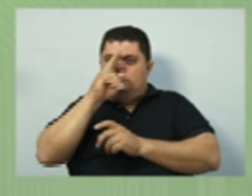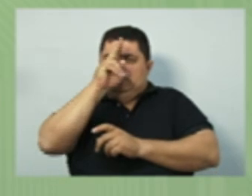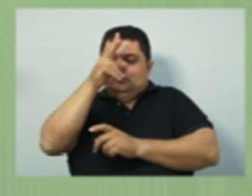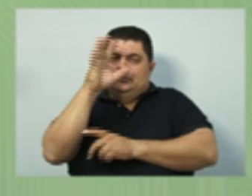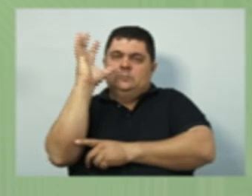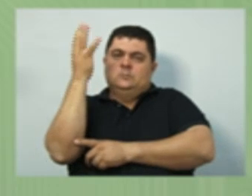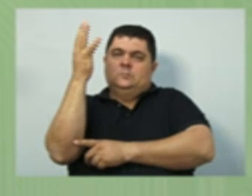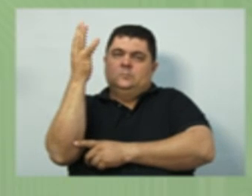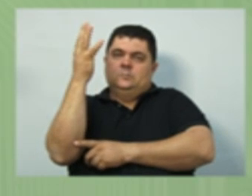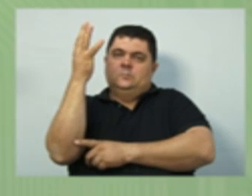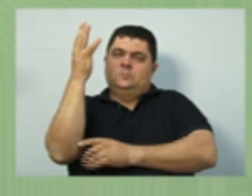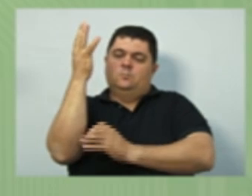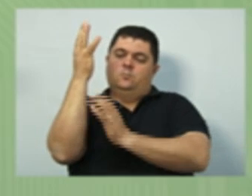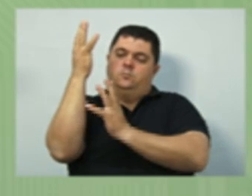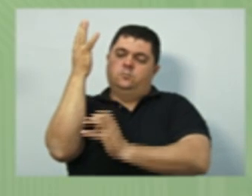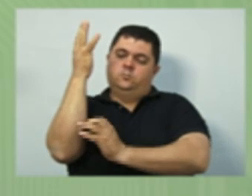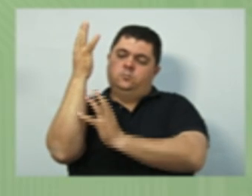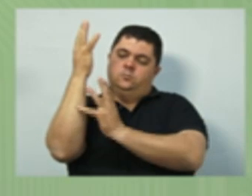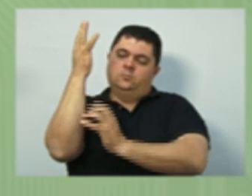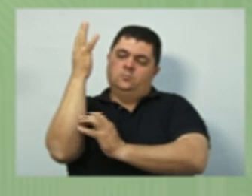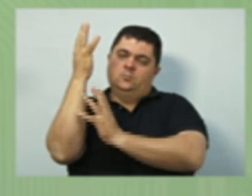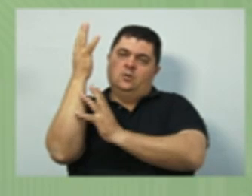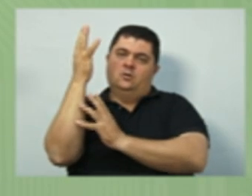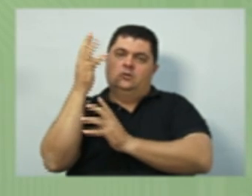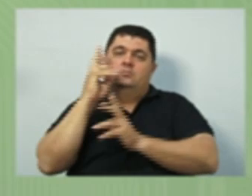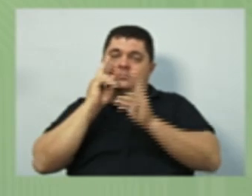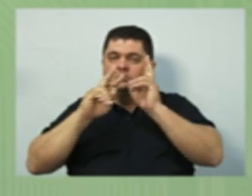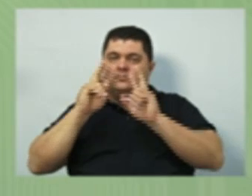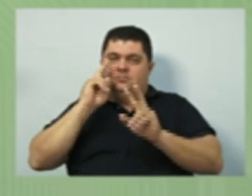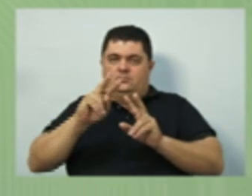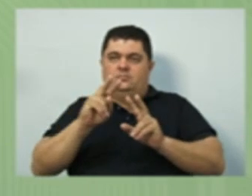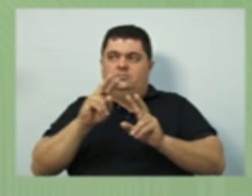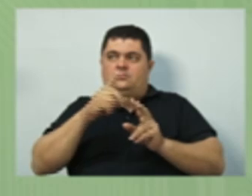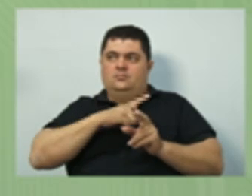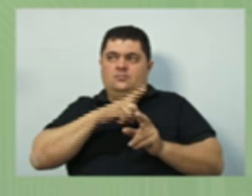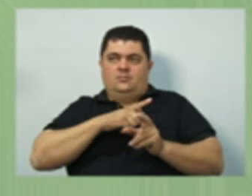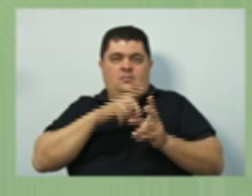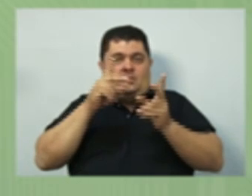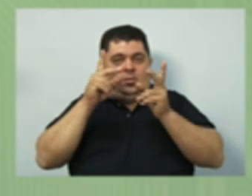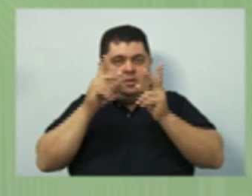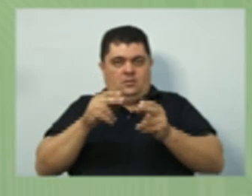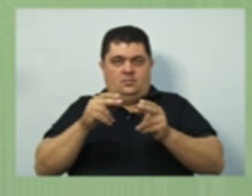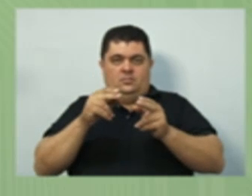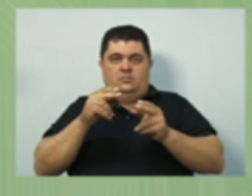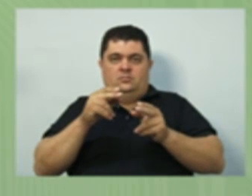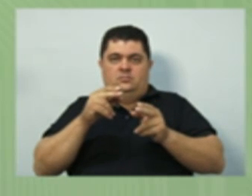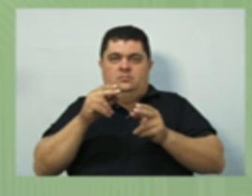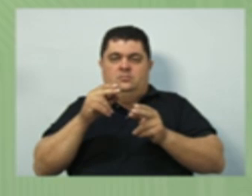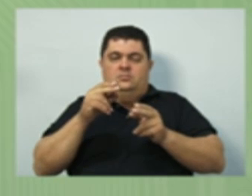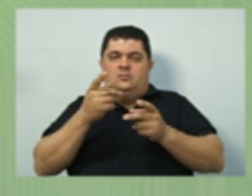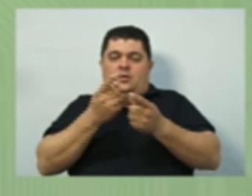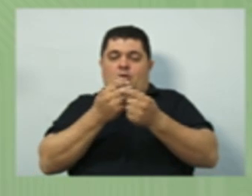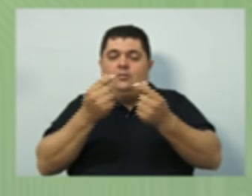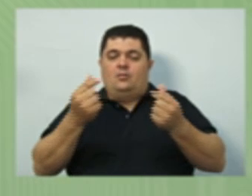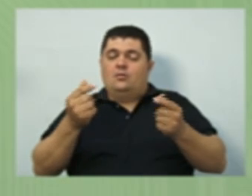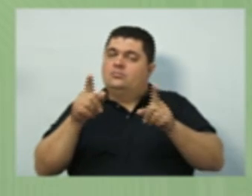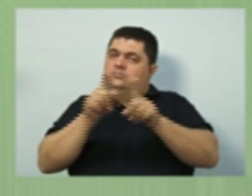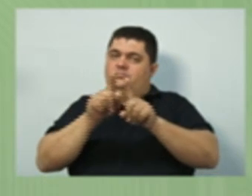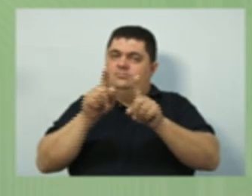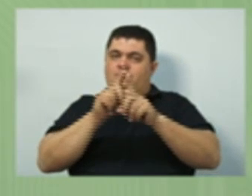árvore. Assim também, nós vemos na atualidade o conceito econômico